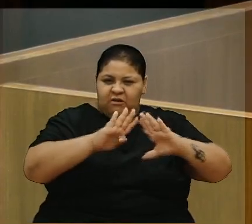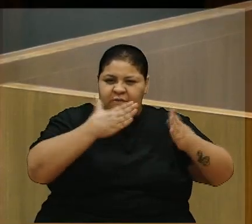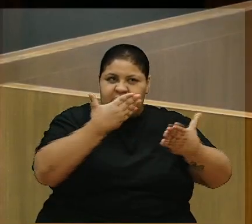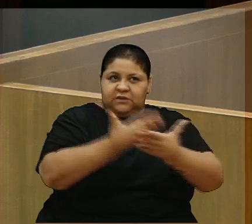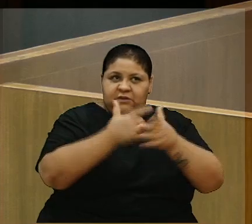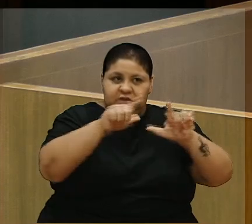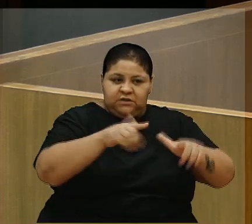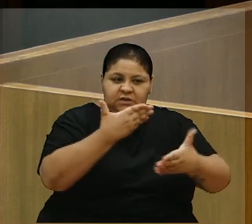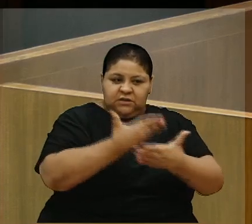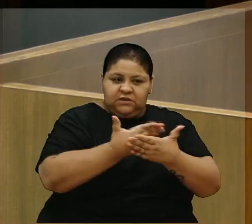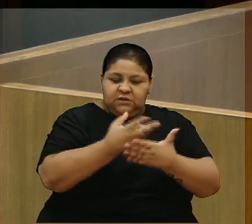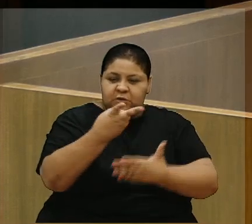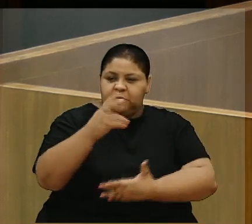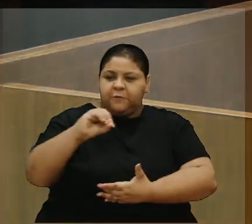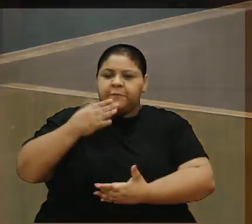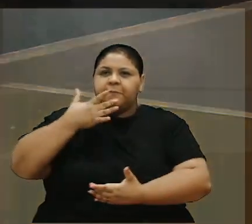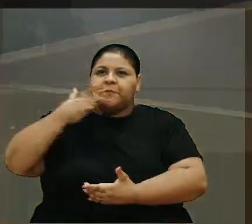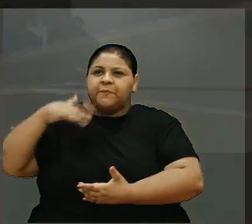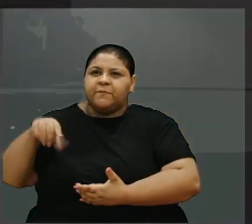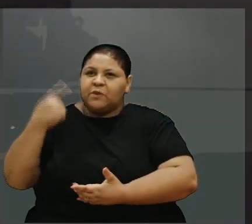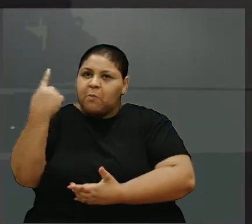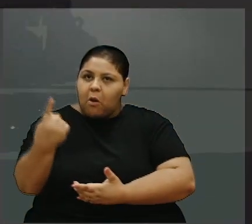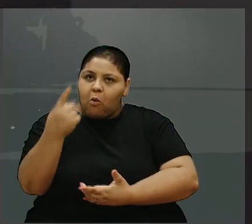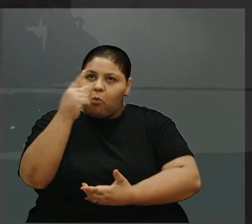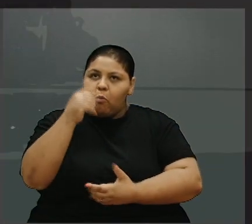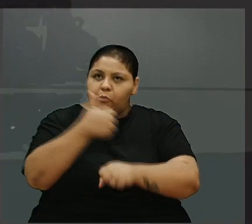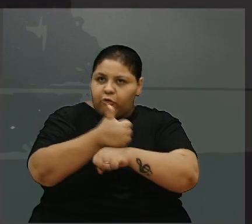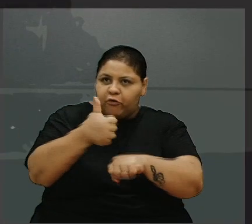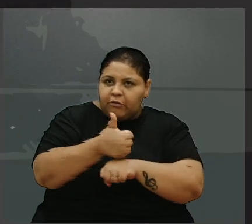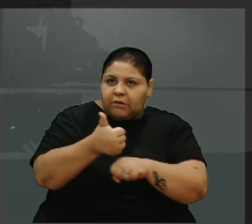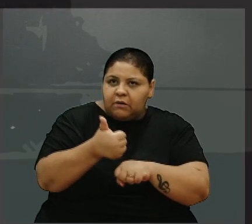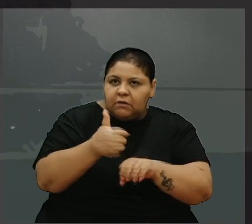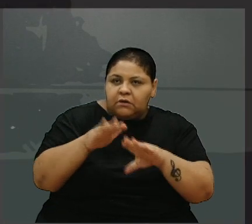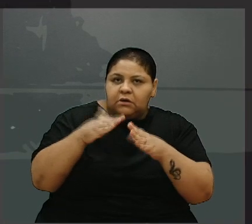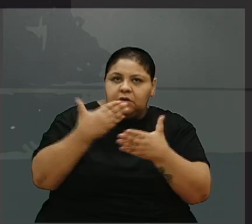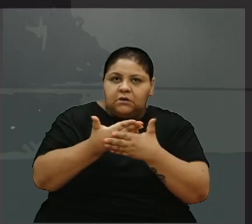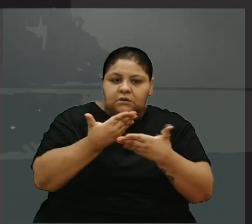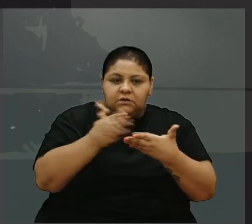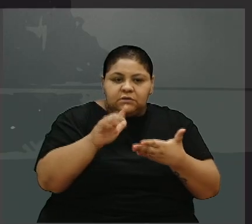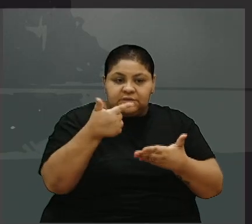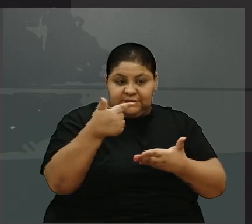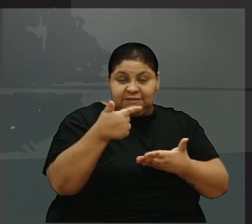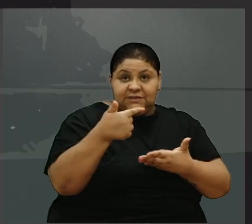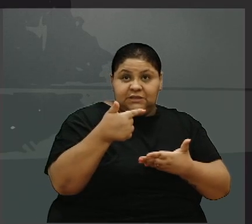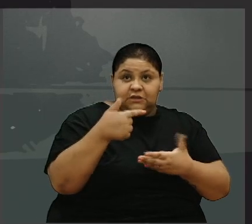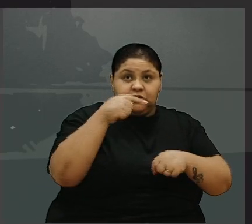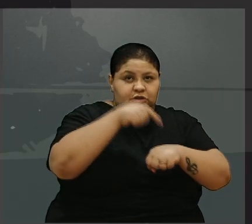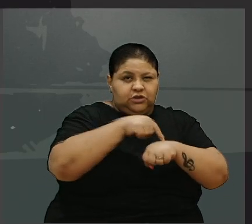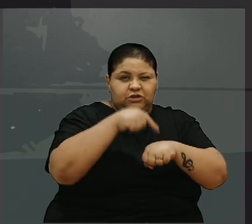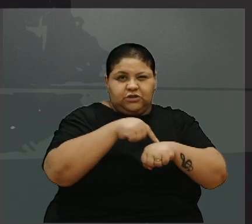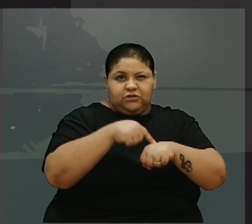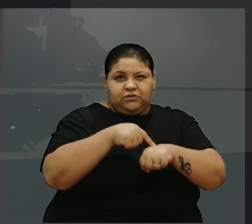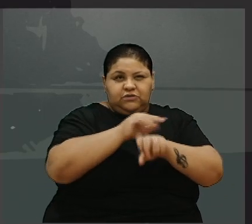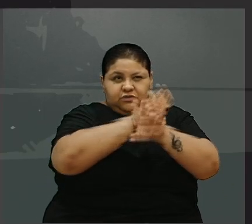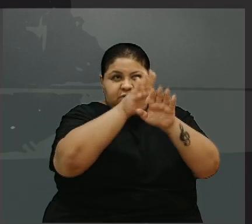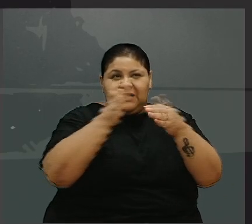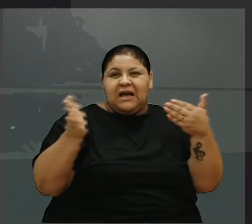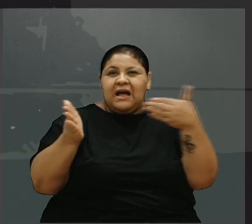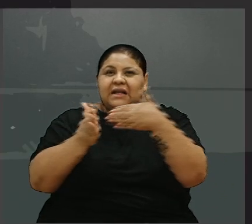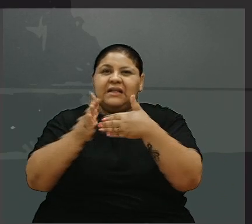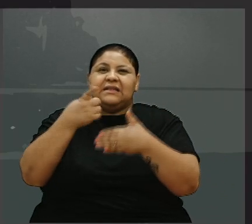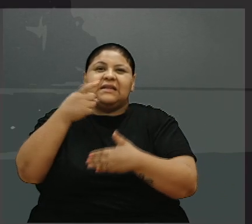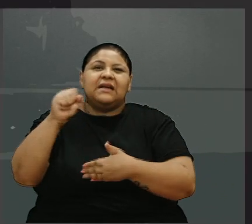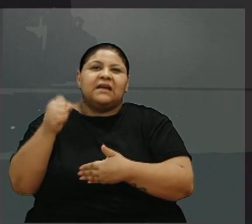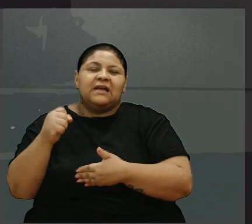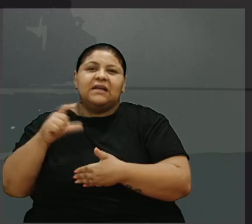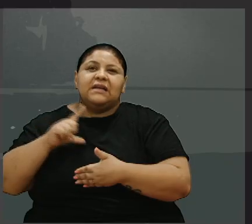aula, com 20 crianças para um profissional? A escola abre 7 horas da manhã, fica aberta até às 18. Tem